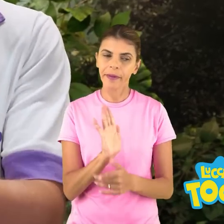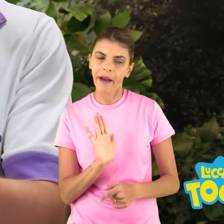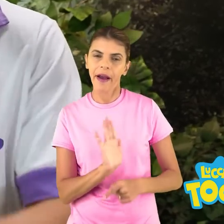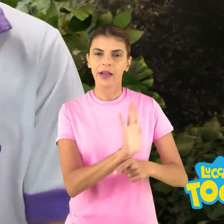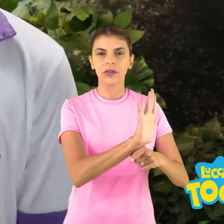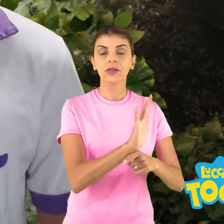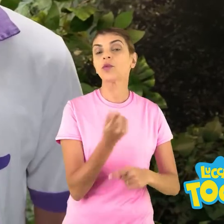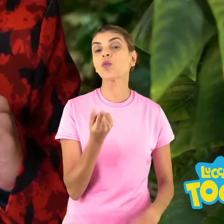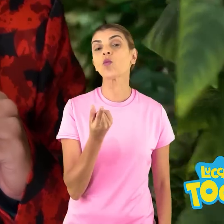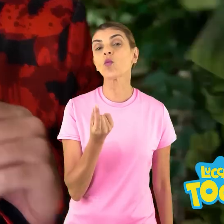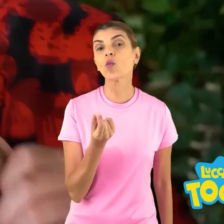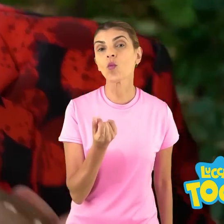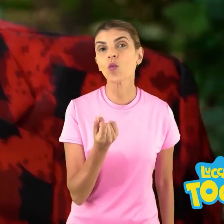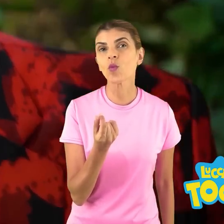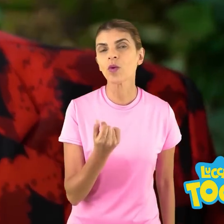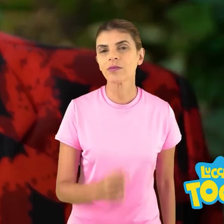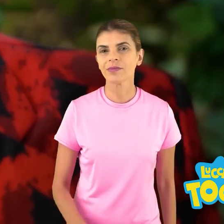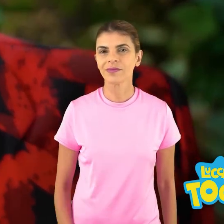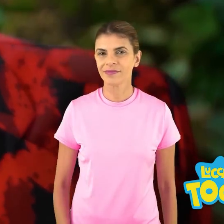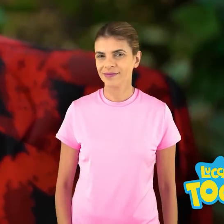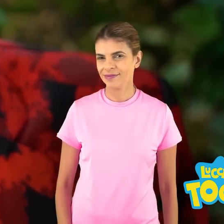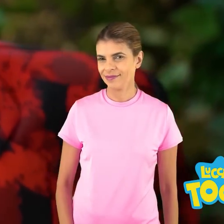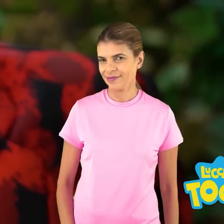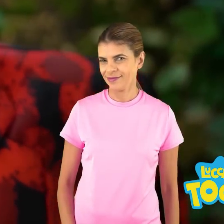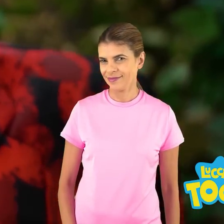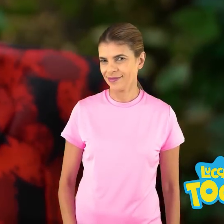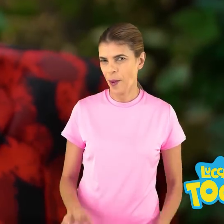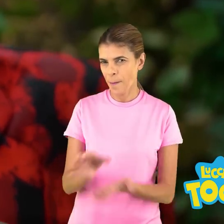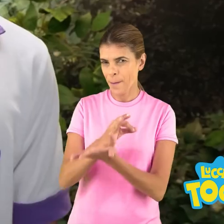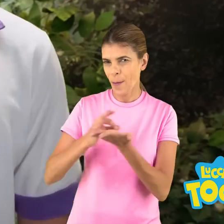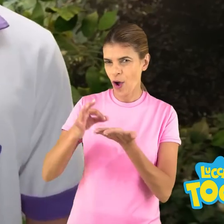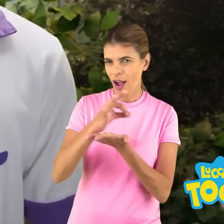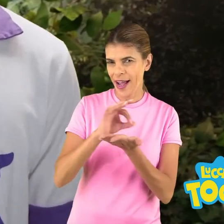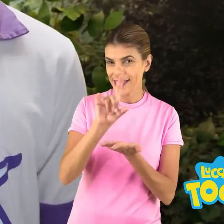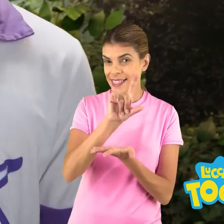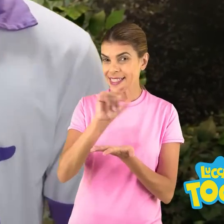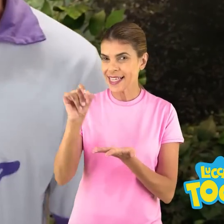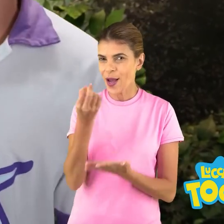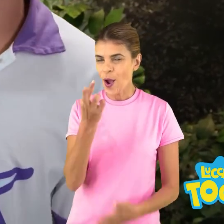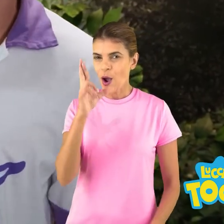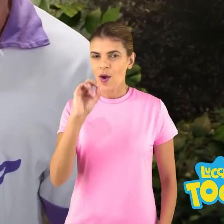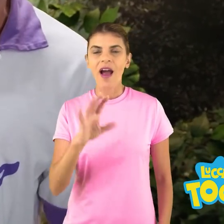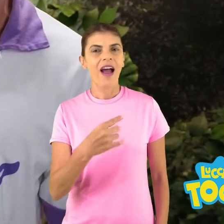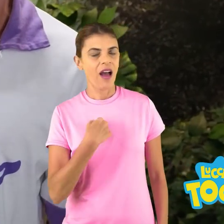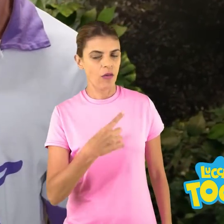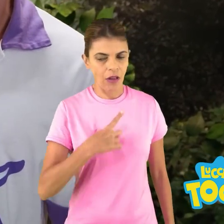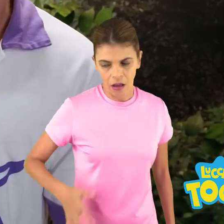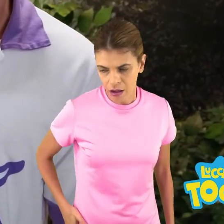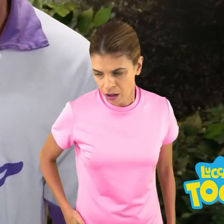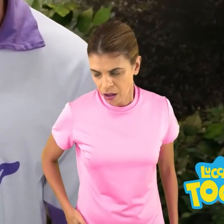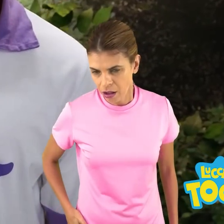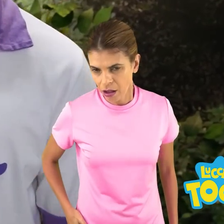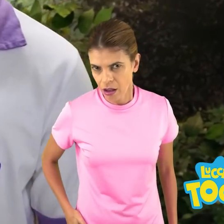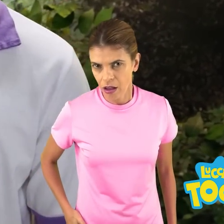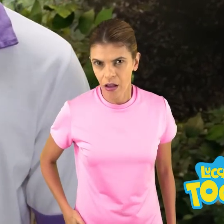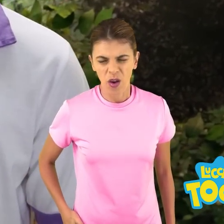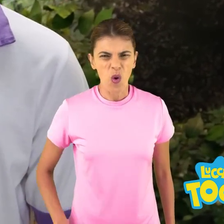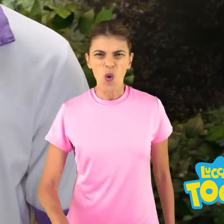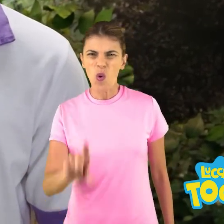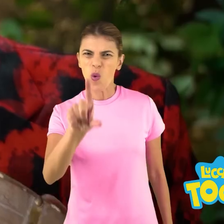ajudar. Quanto custa? 100 moedas de ouro. Ah, beleza. Eu tenho aqui... O